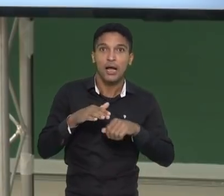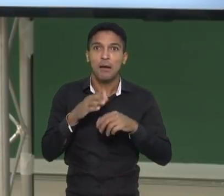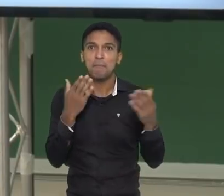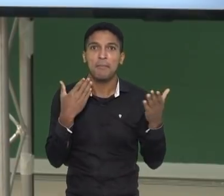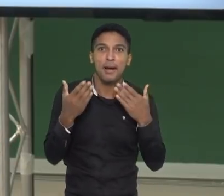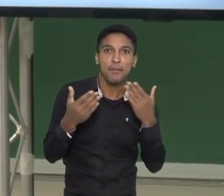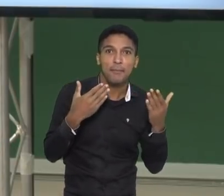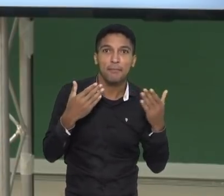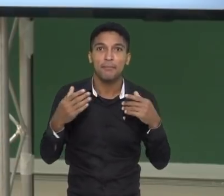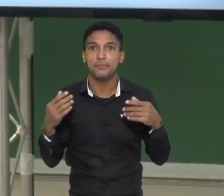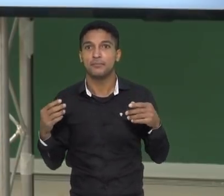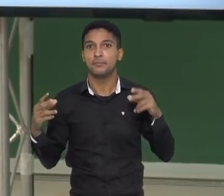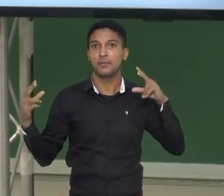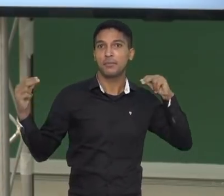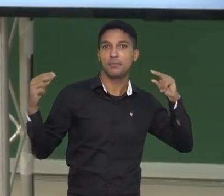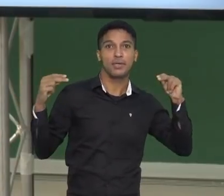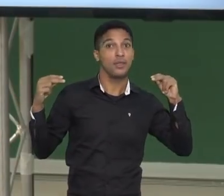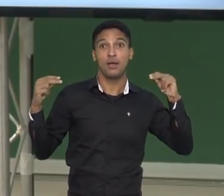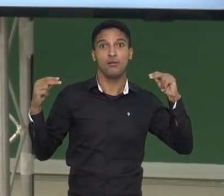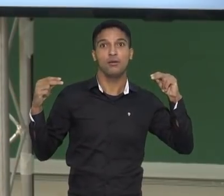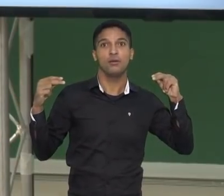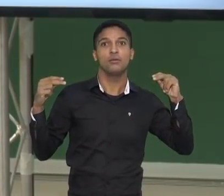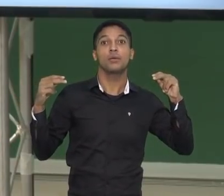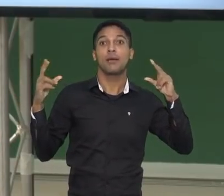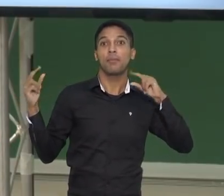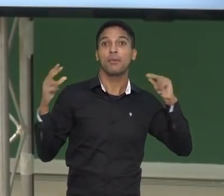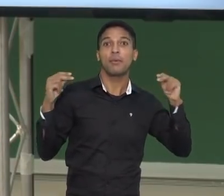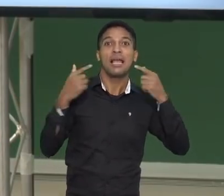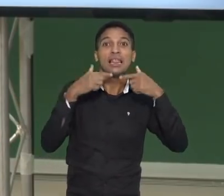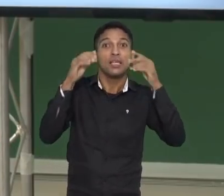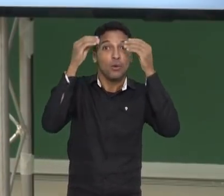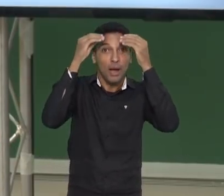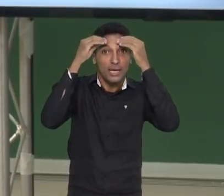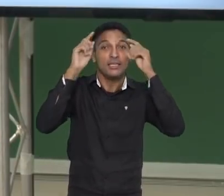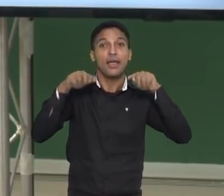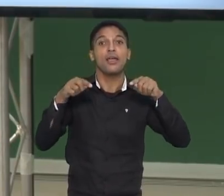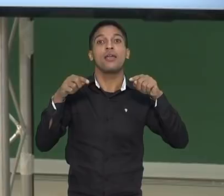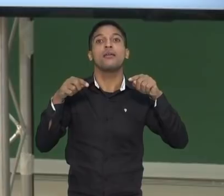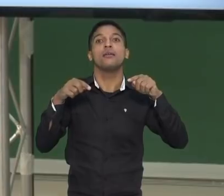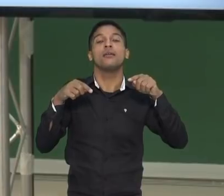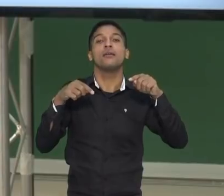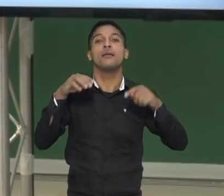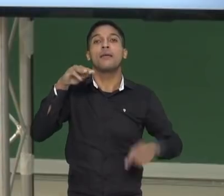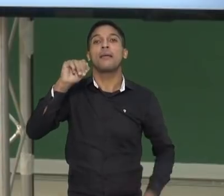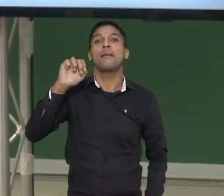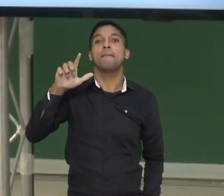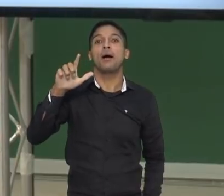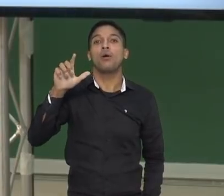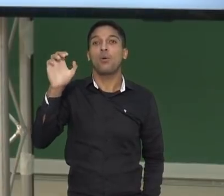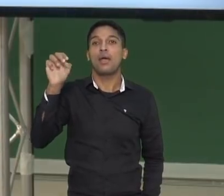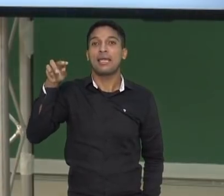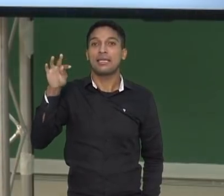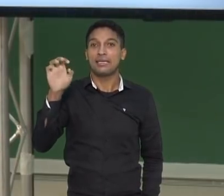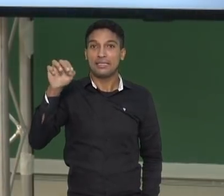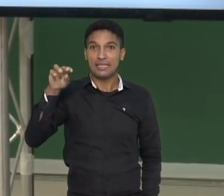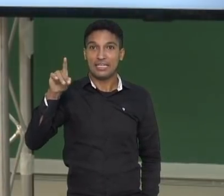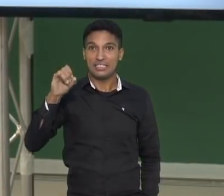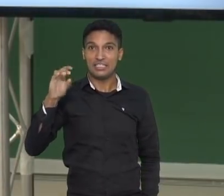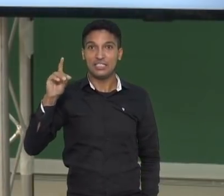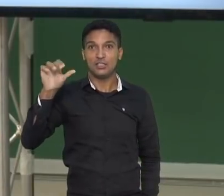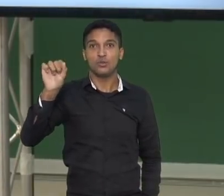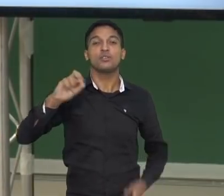quê? Ela vai dizer a linguagem é uma fonte de mal-entendidos. Então, sabe aquela amizade que se constrói